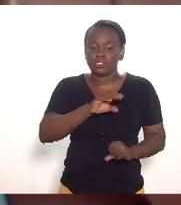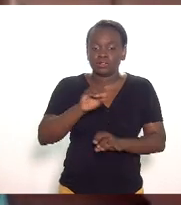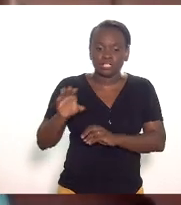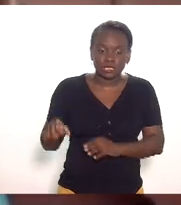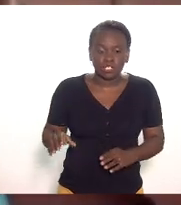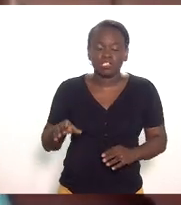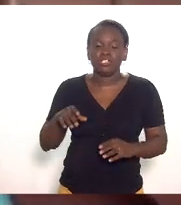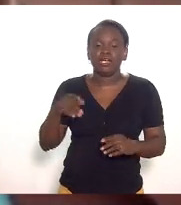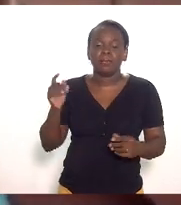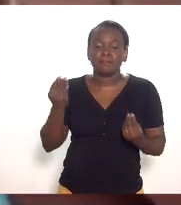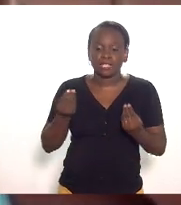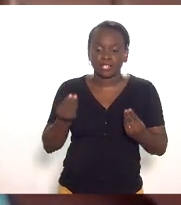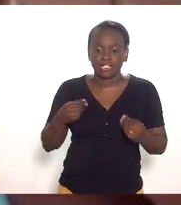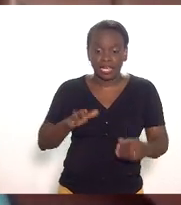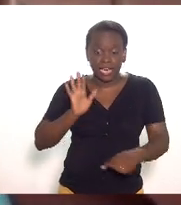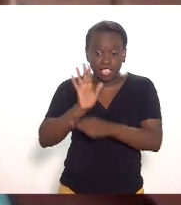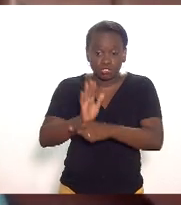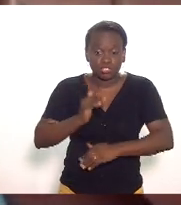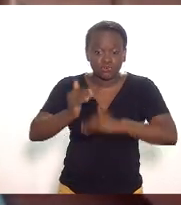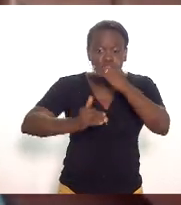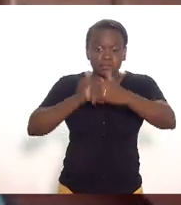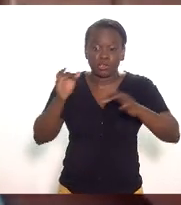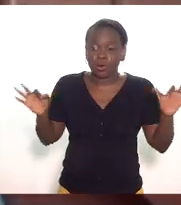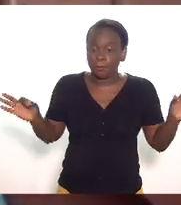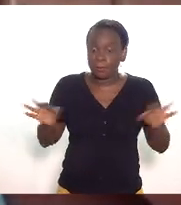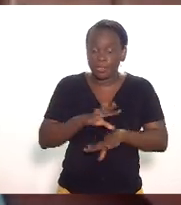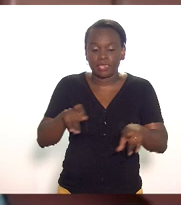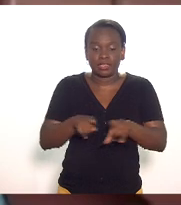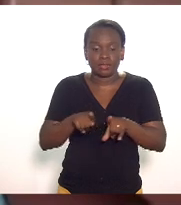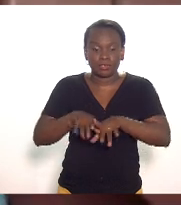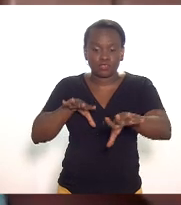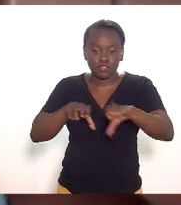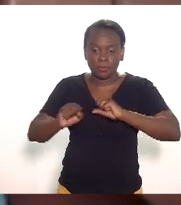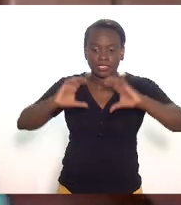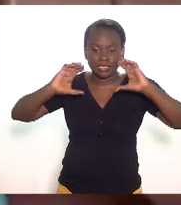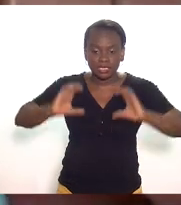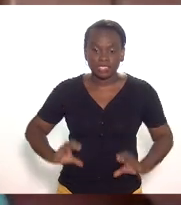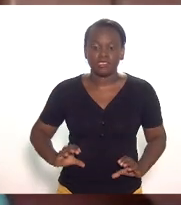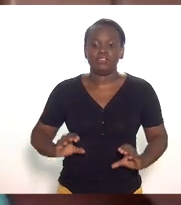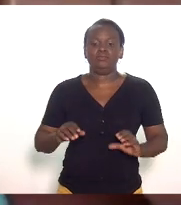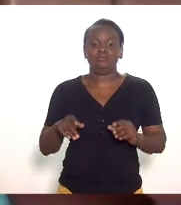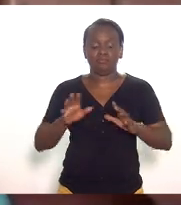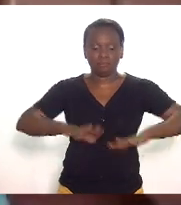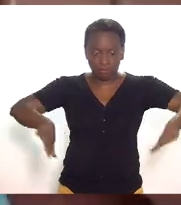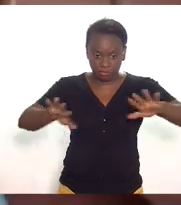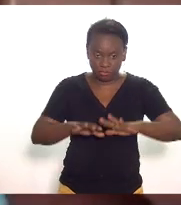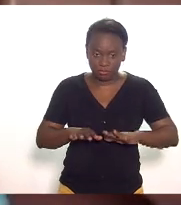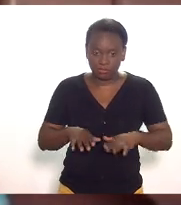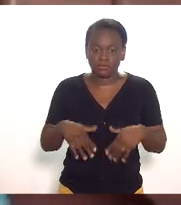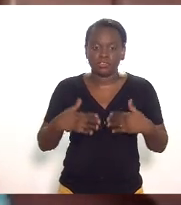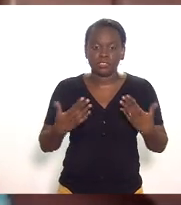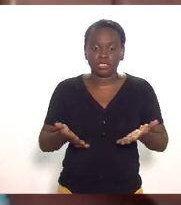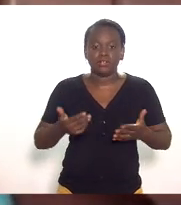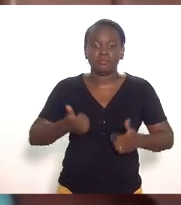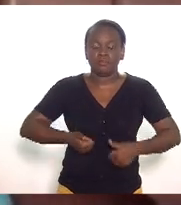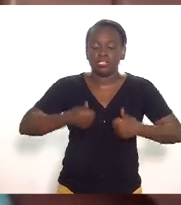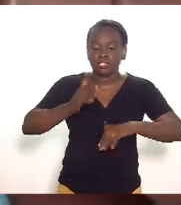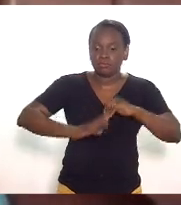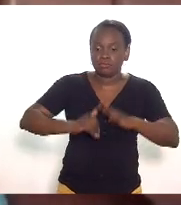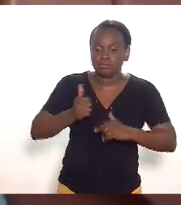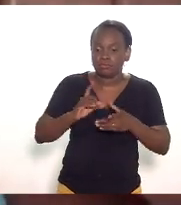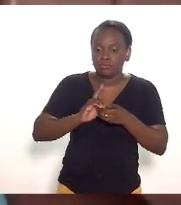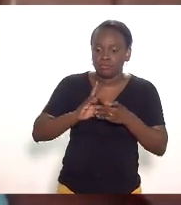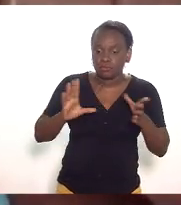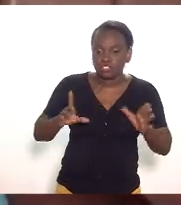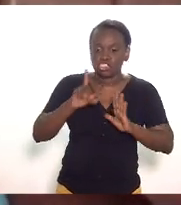pleno desenvolvimento da pessoa e a formação do cidadão e da cidadã, aprimoramento da democracia e